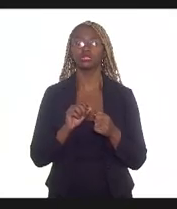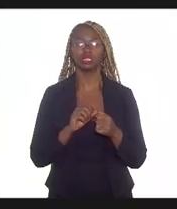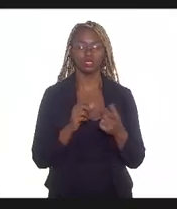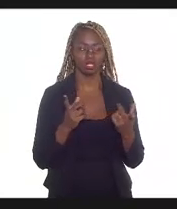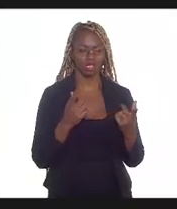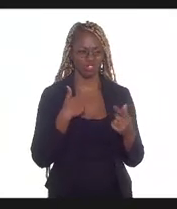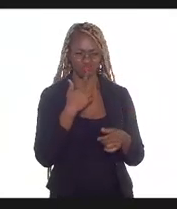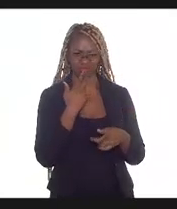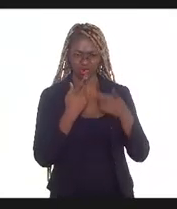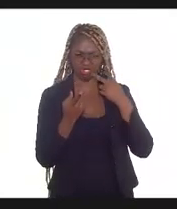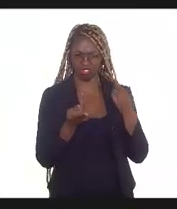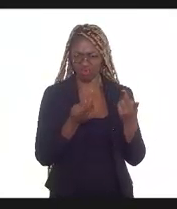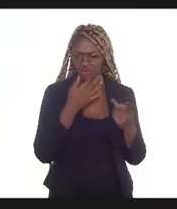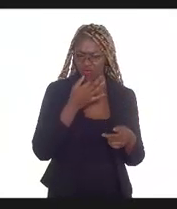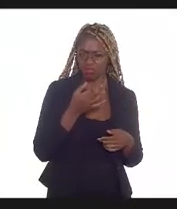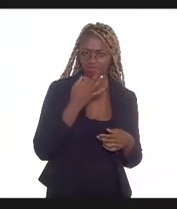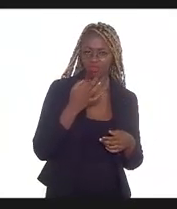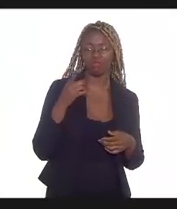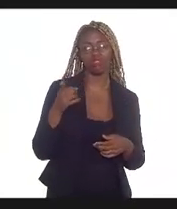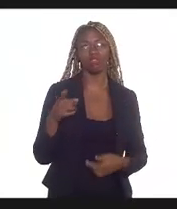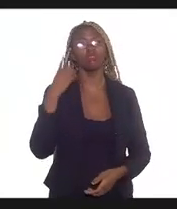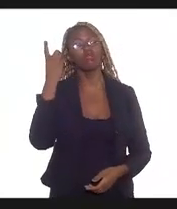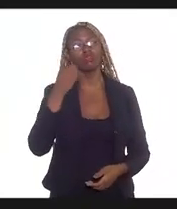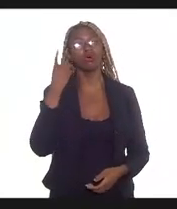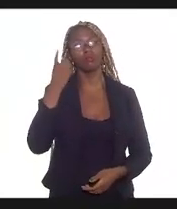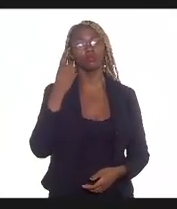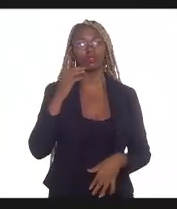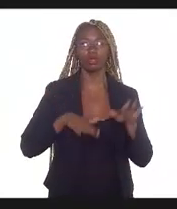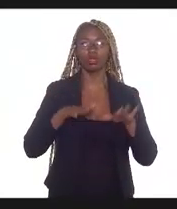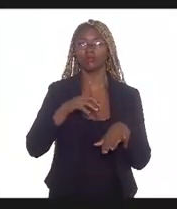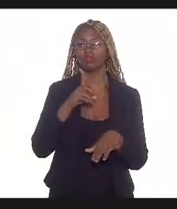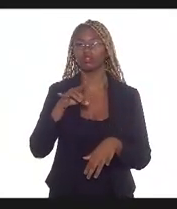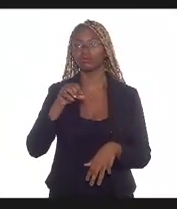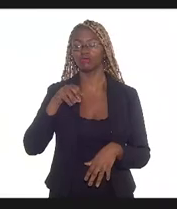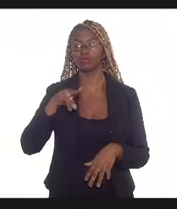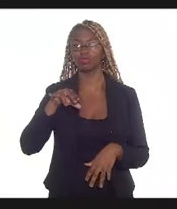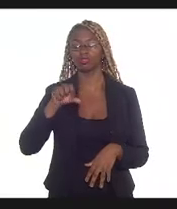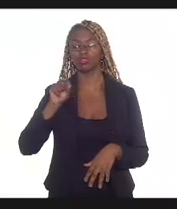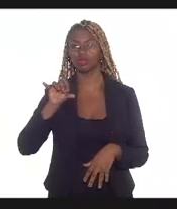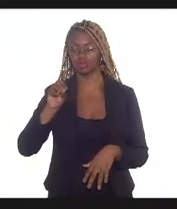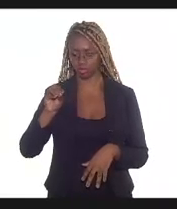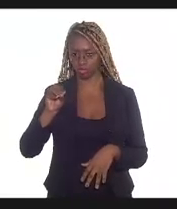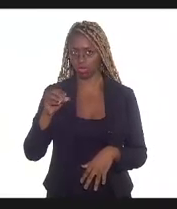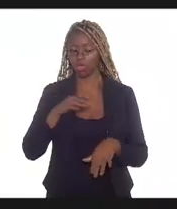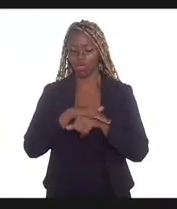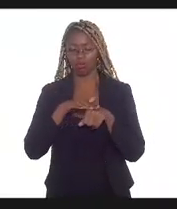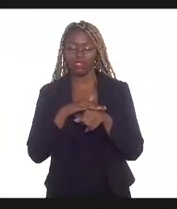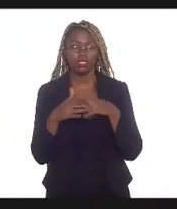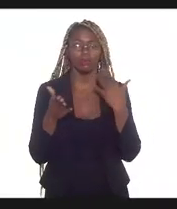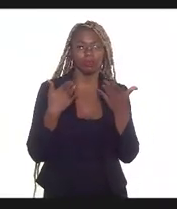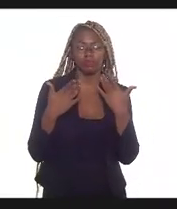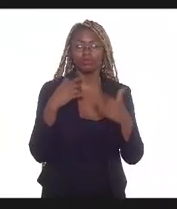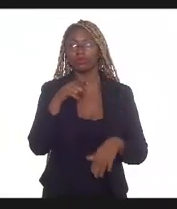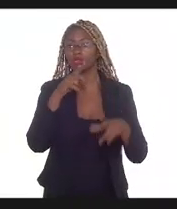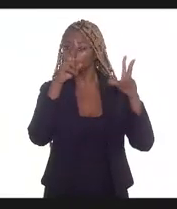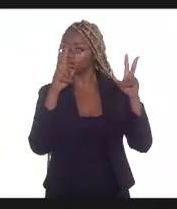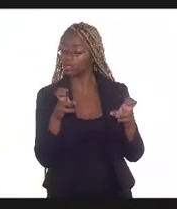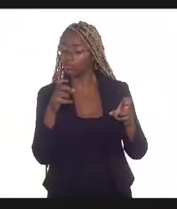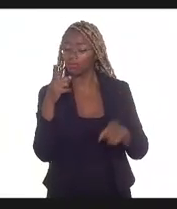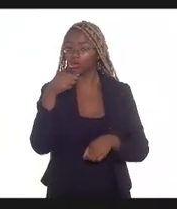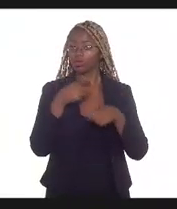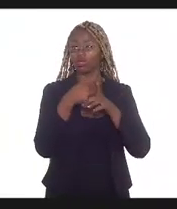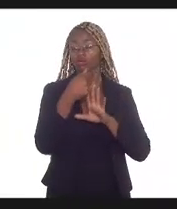ponderei o fato de que o deputado Léo Vieira e o deputado Dionísio Lins estavam conversando sobre esse tema e achamos um texto pela